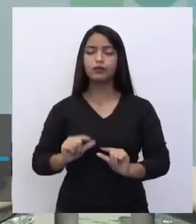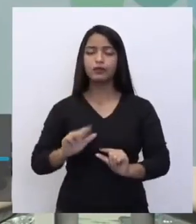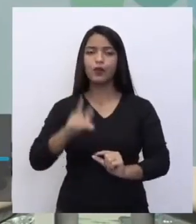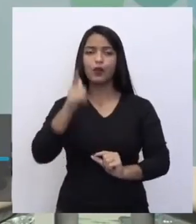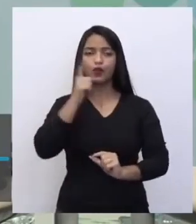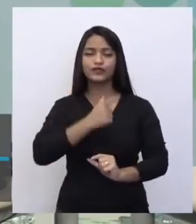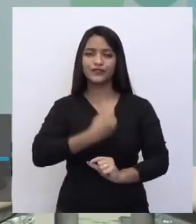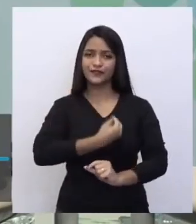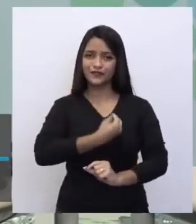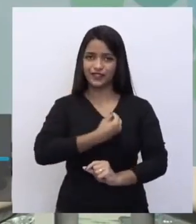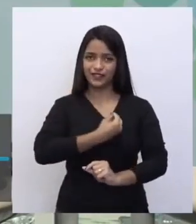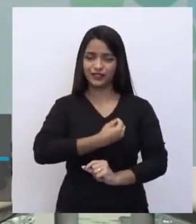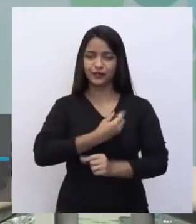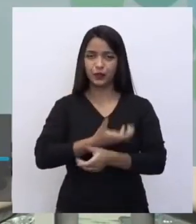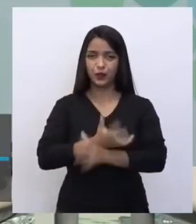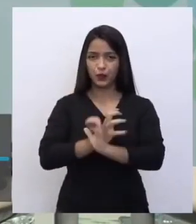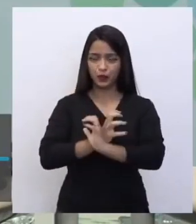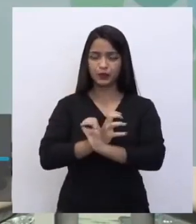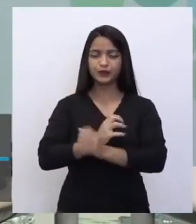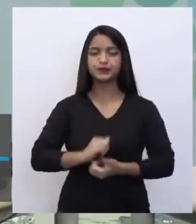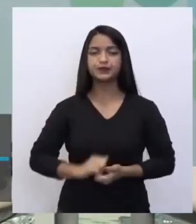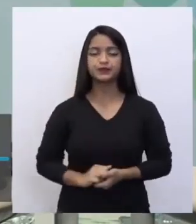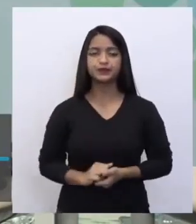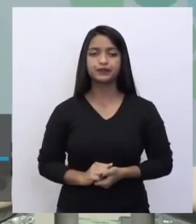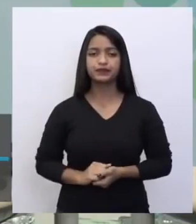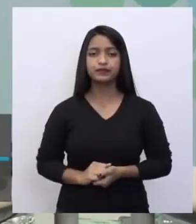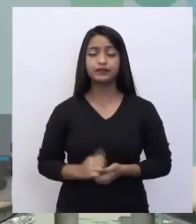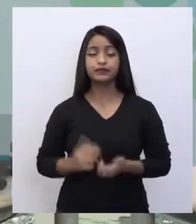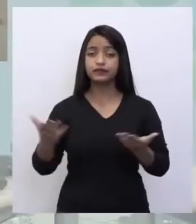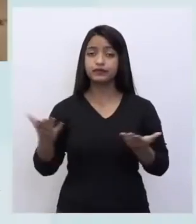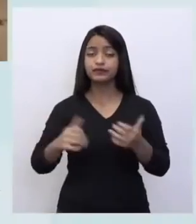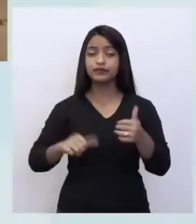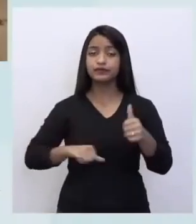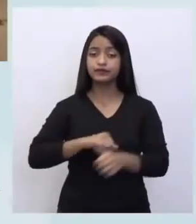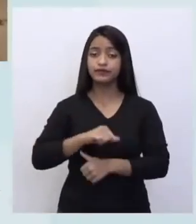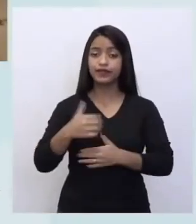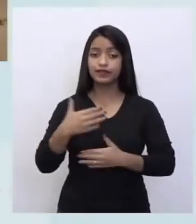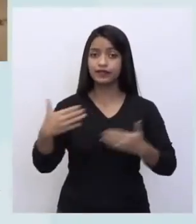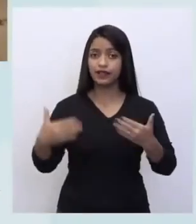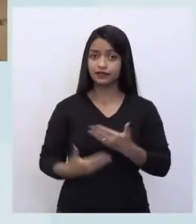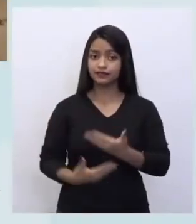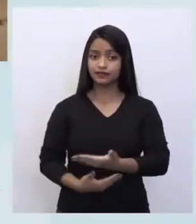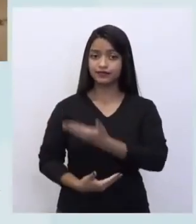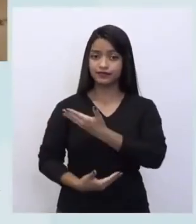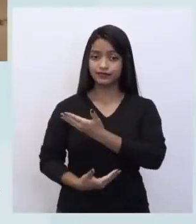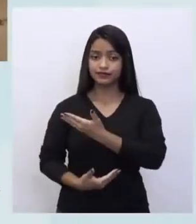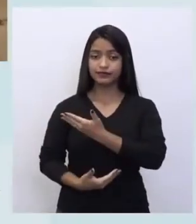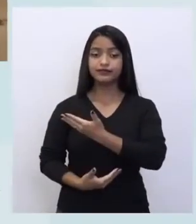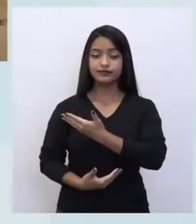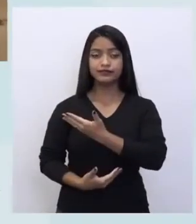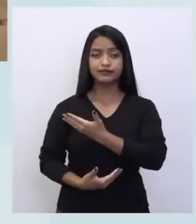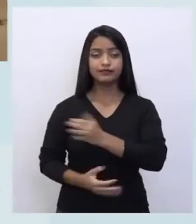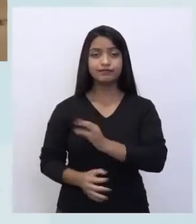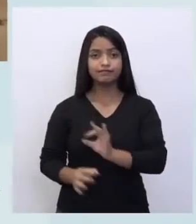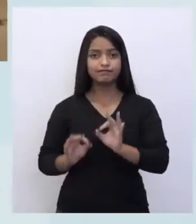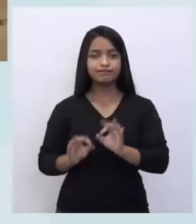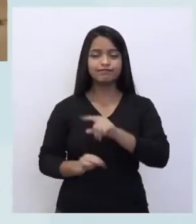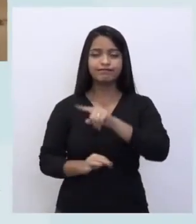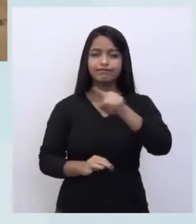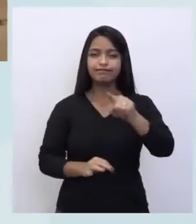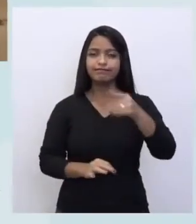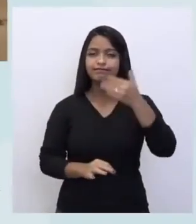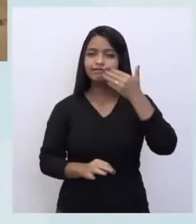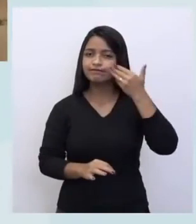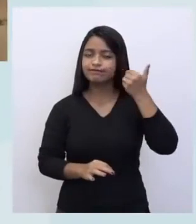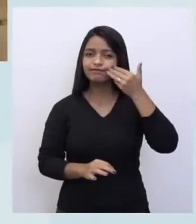pouca água. Então, e já na sequência, no nosso próximo slide, nós temos mais duas imagens aí para enriquecer um pouquinho a